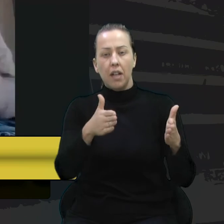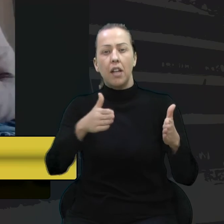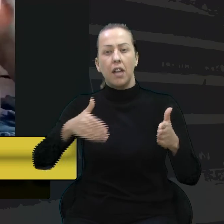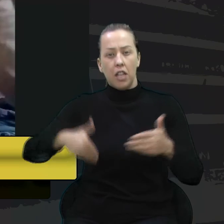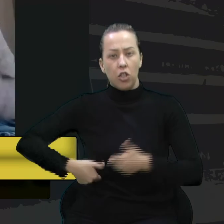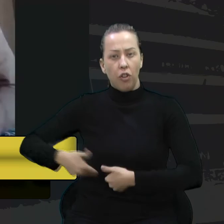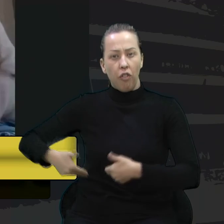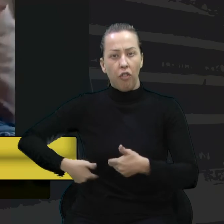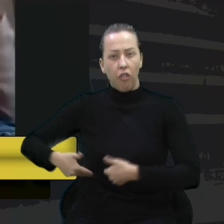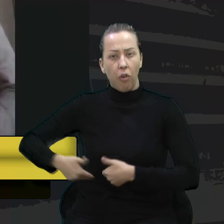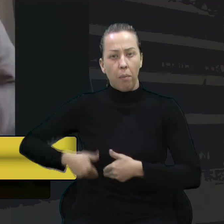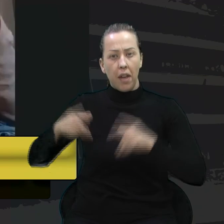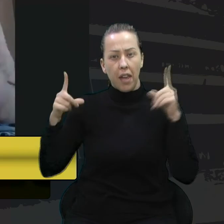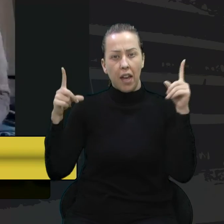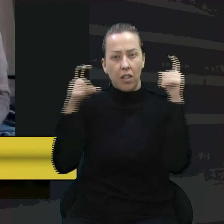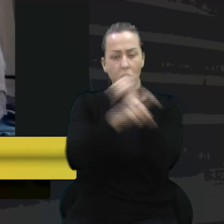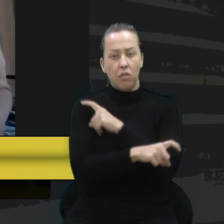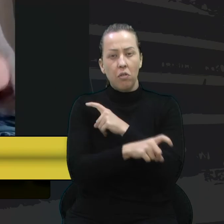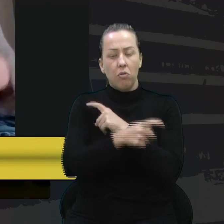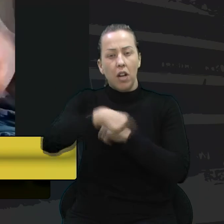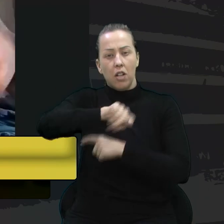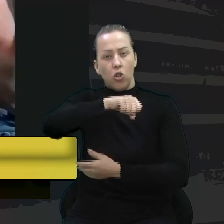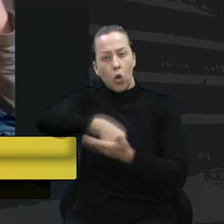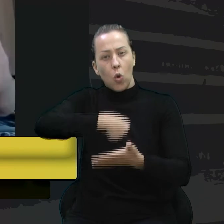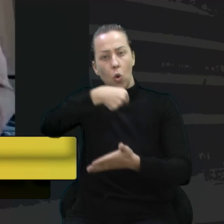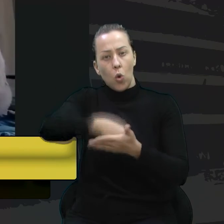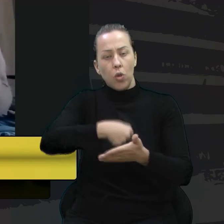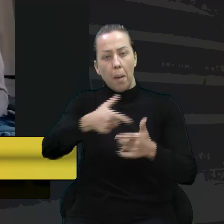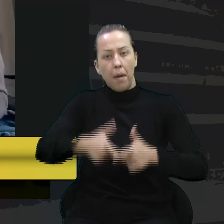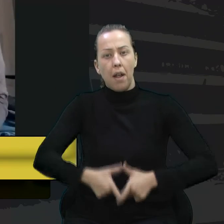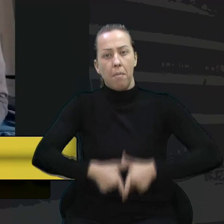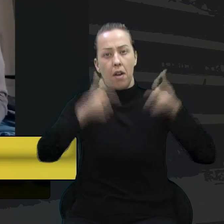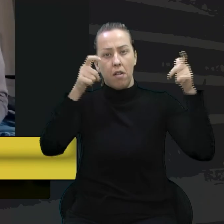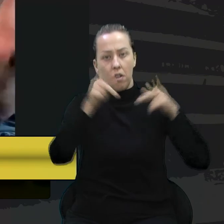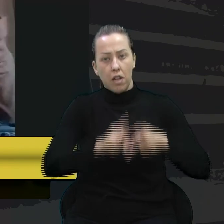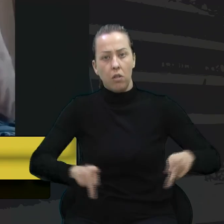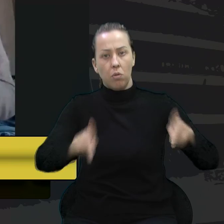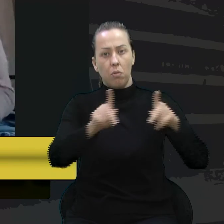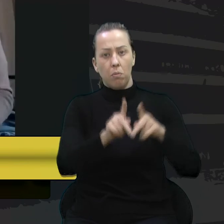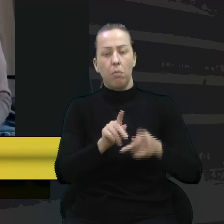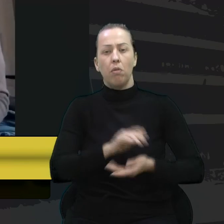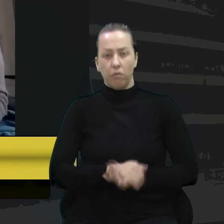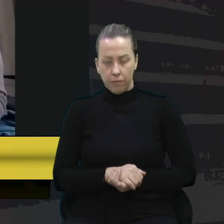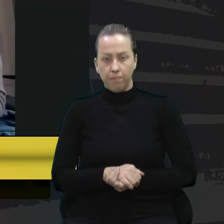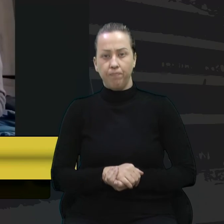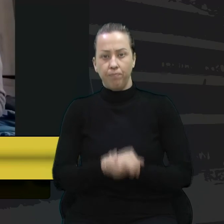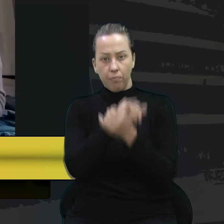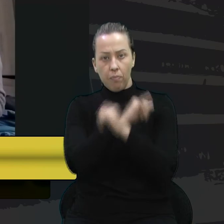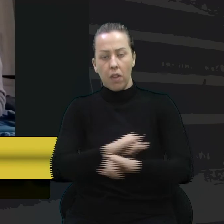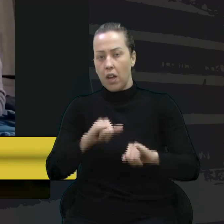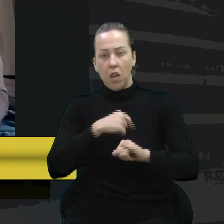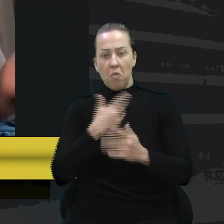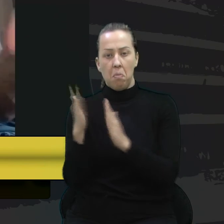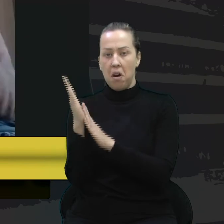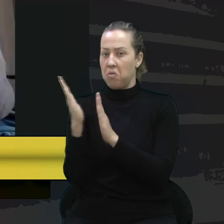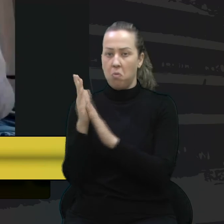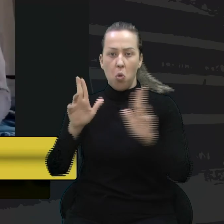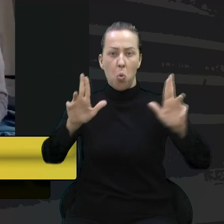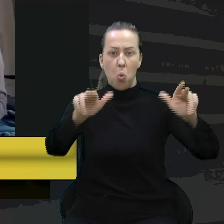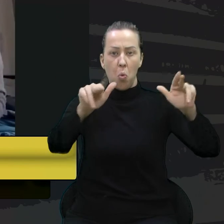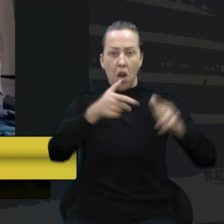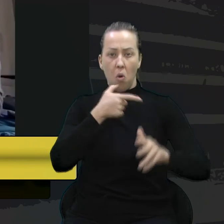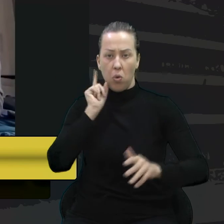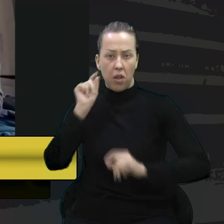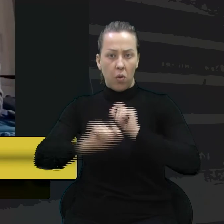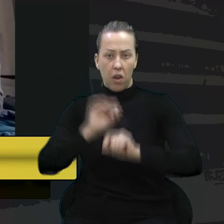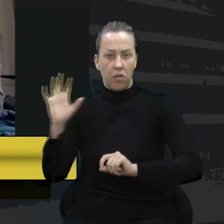e para a dificuldade enfrentada pela maioria da população. para essa manifestação eu não bato palma. E essa